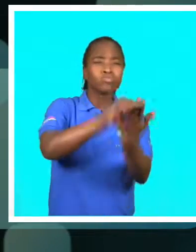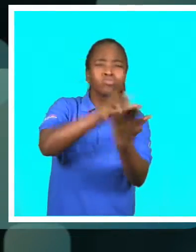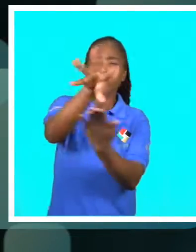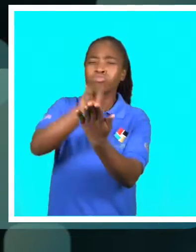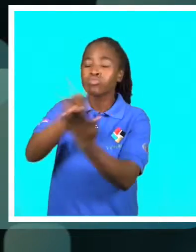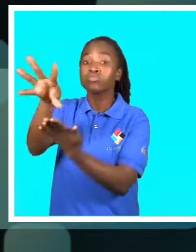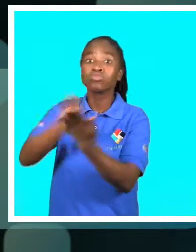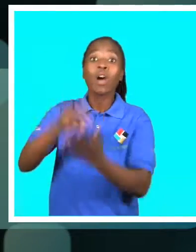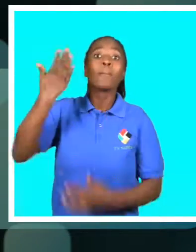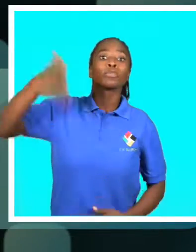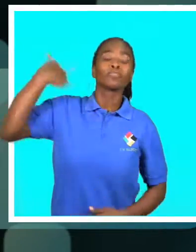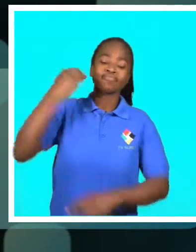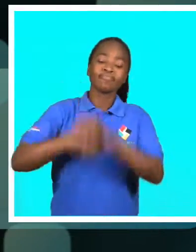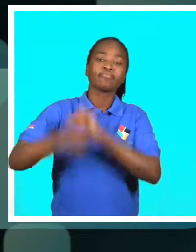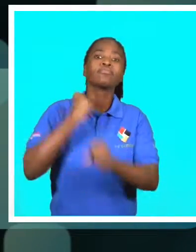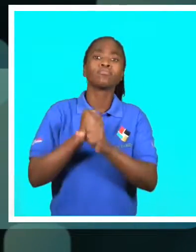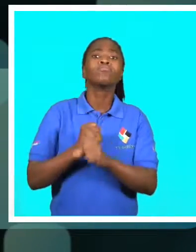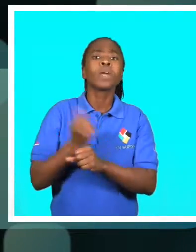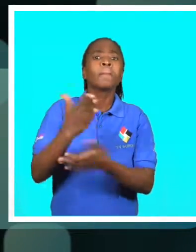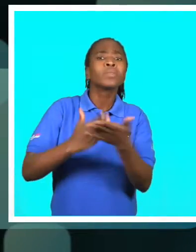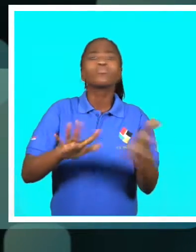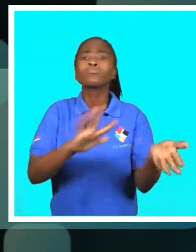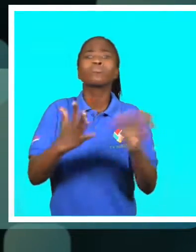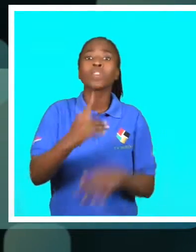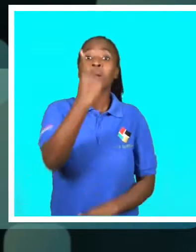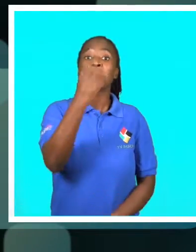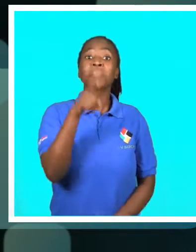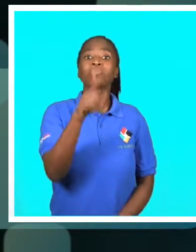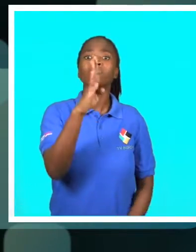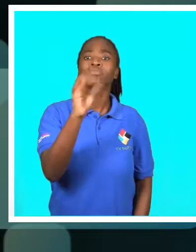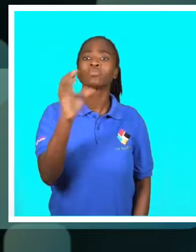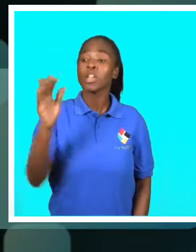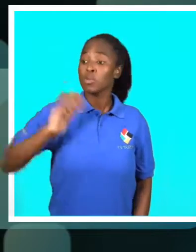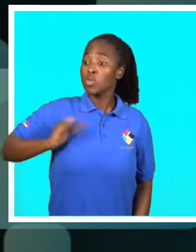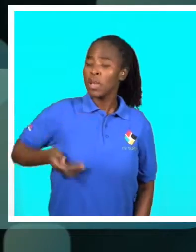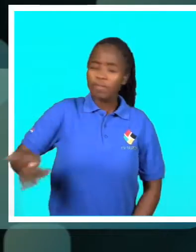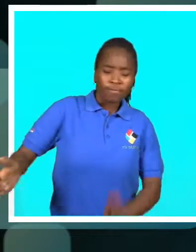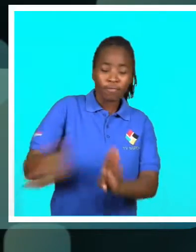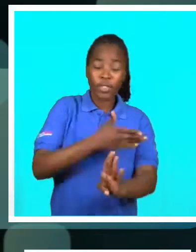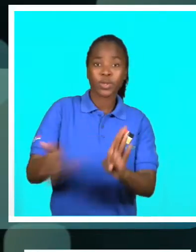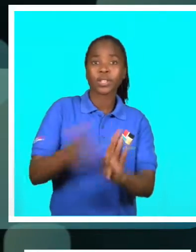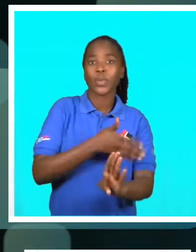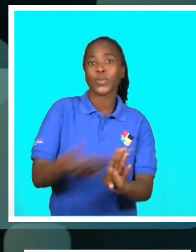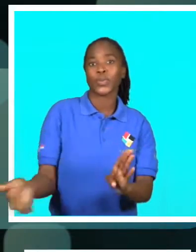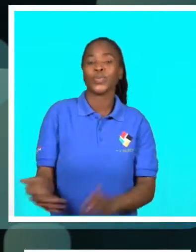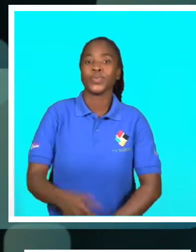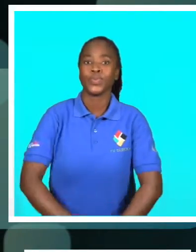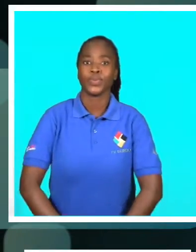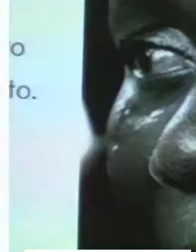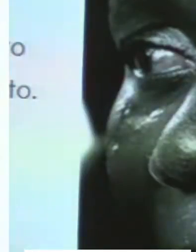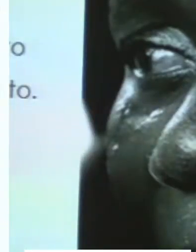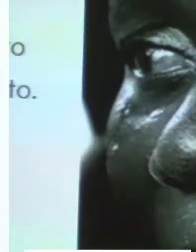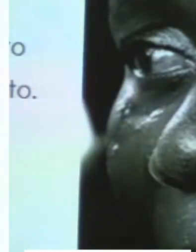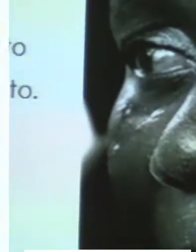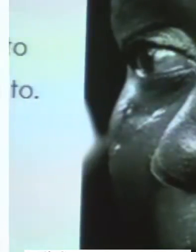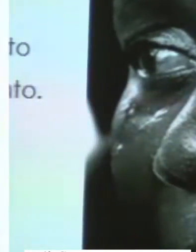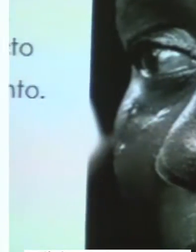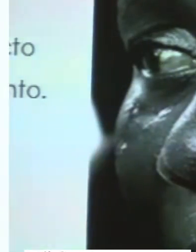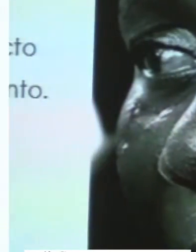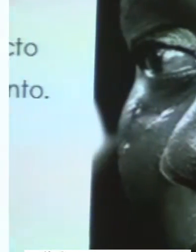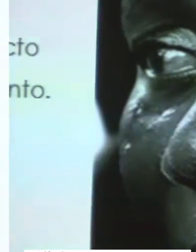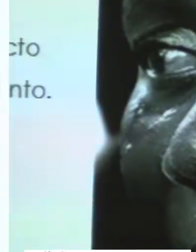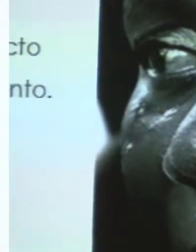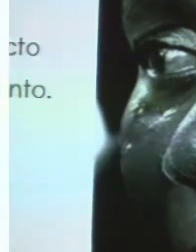foram registrados no ano passado no país, dos quais menos de um teve como vítimas indivíduos